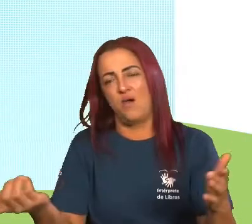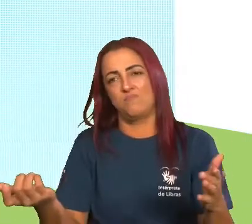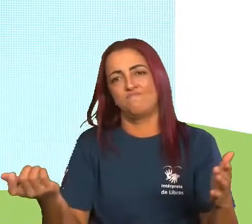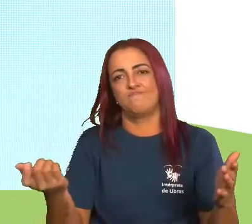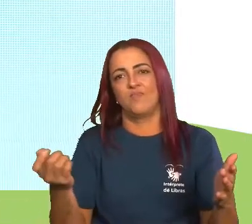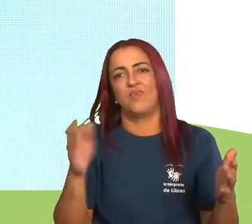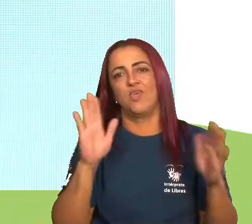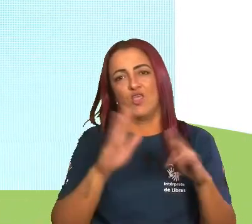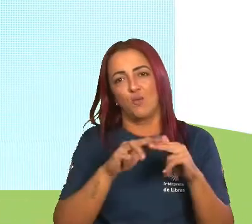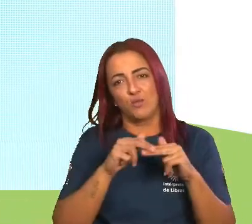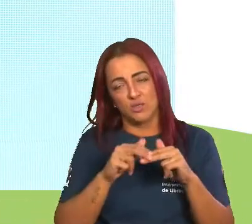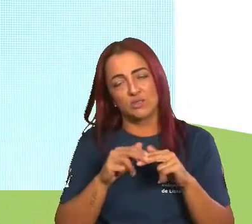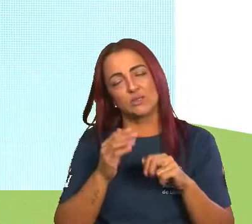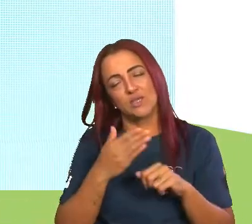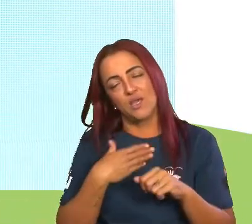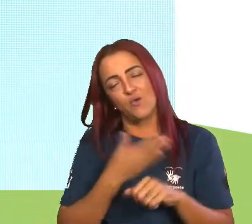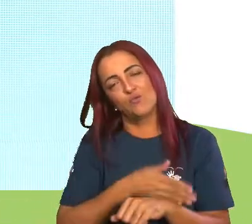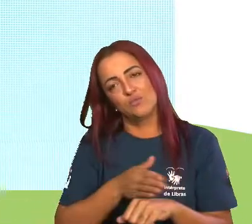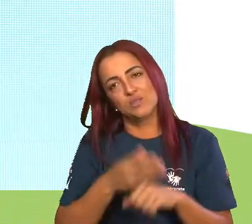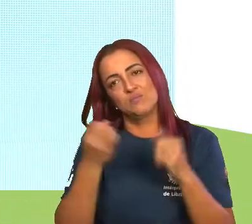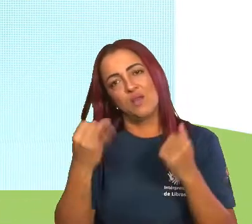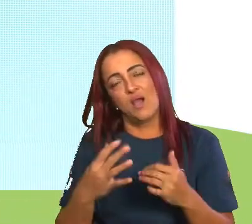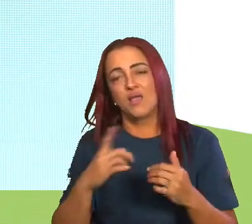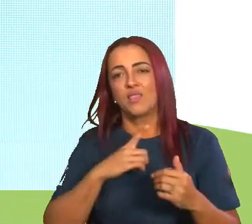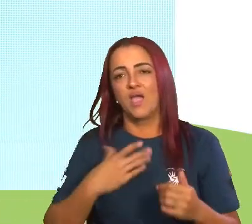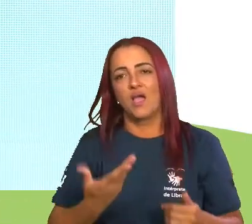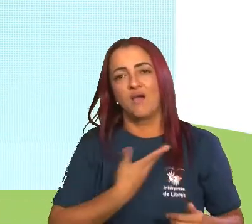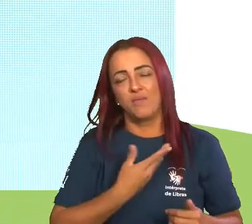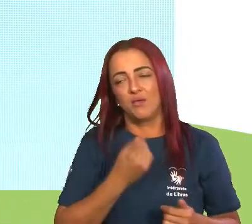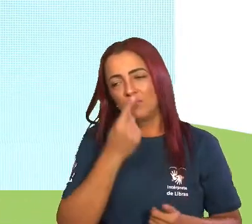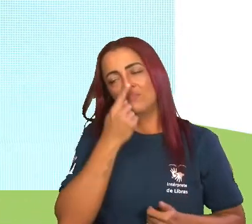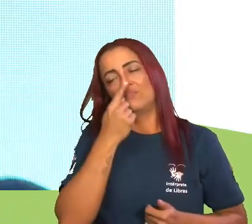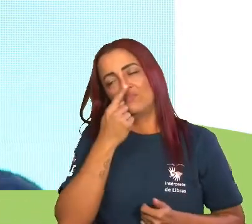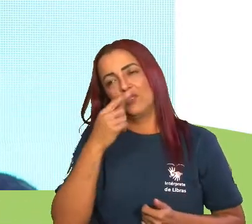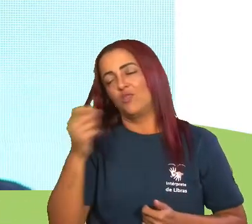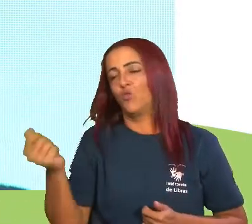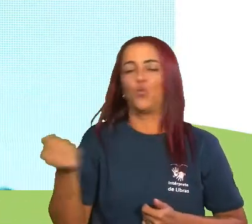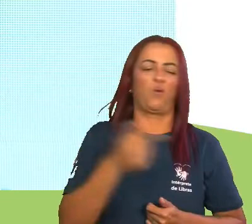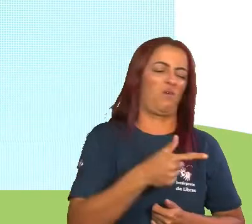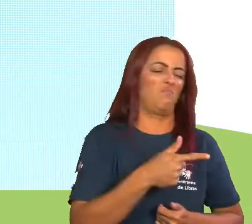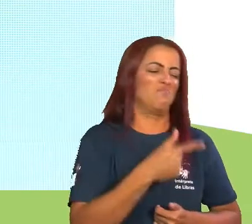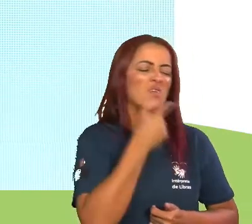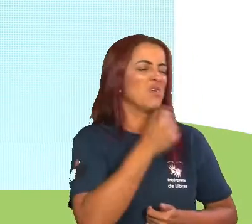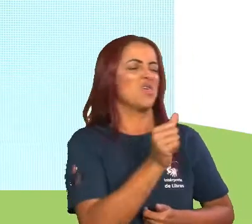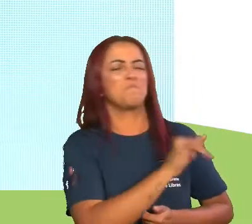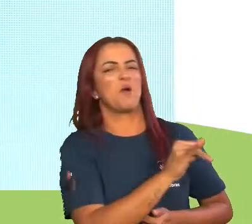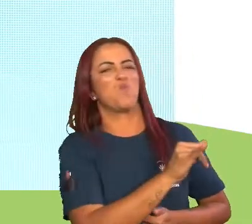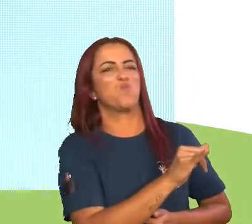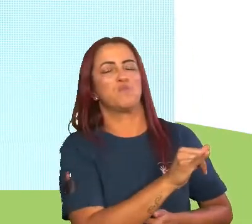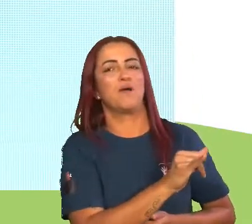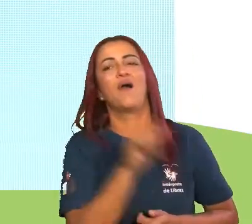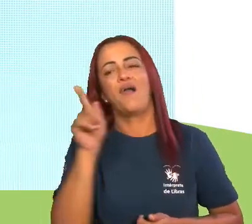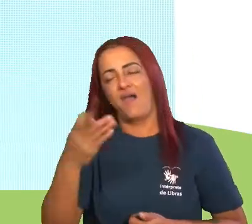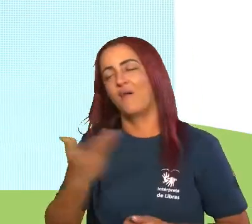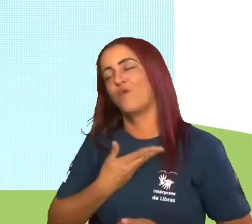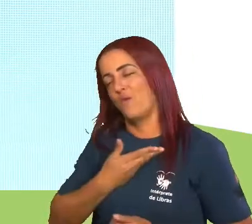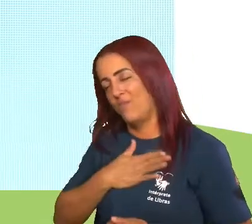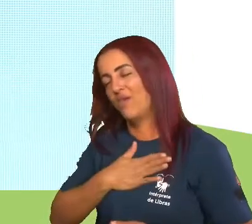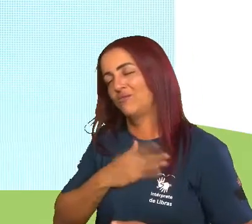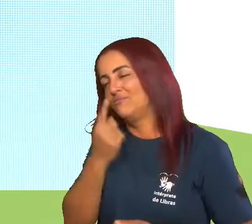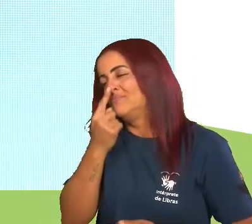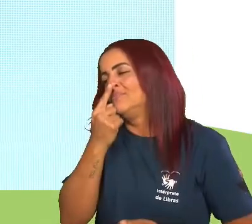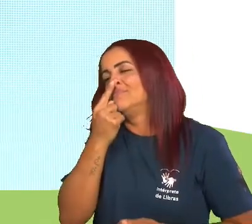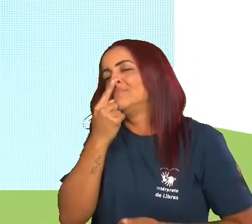E eu costumo dizer que existem amigos que são mais chegados que irmãos, e esse é um amigo mais chegado que um